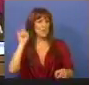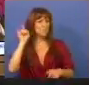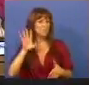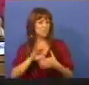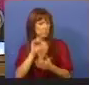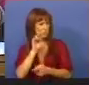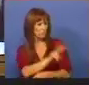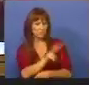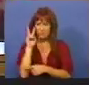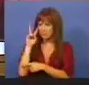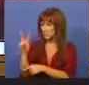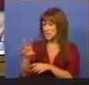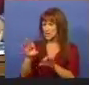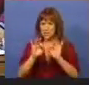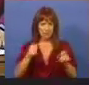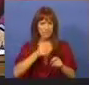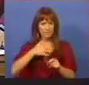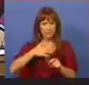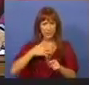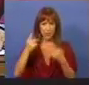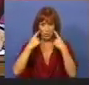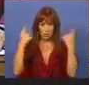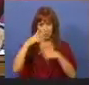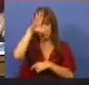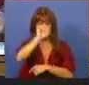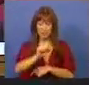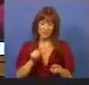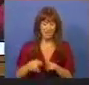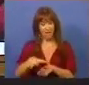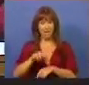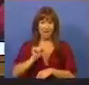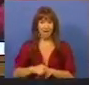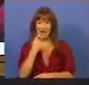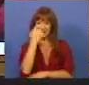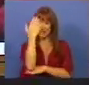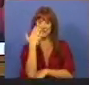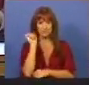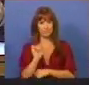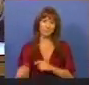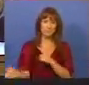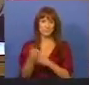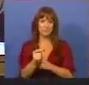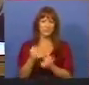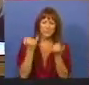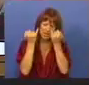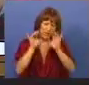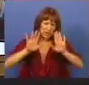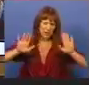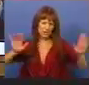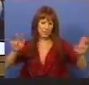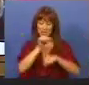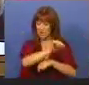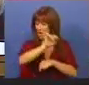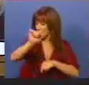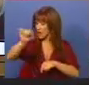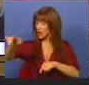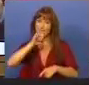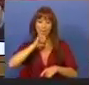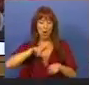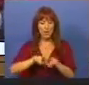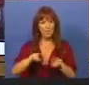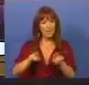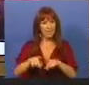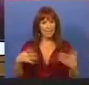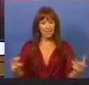serem encarados como património público e do domínio e monumento nacional, independentemente de eles poderem vir